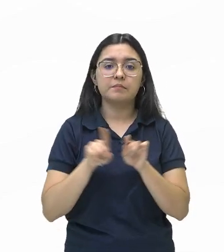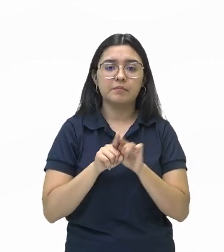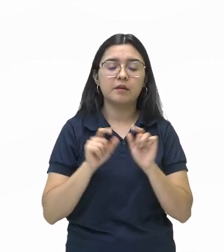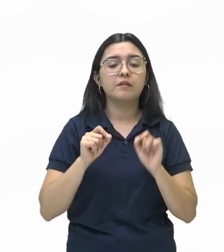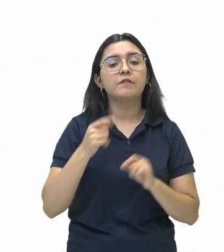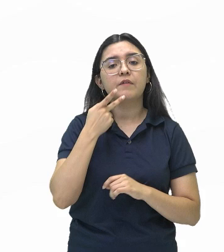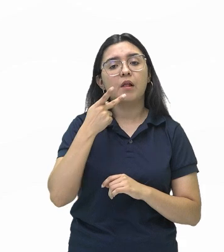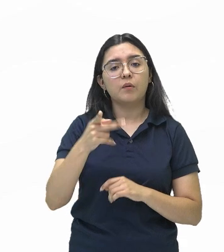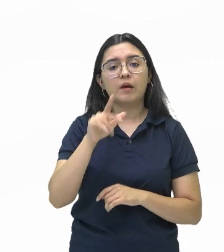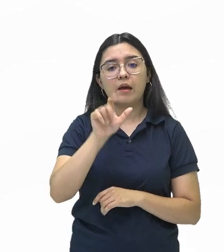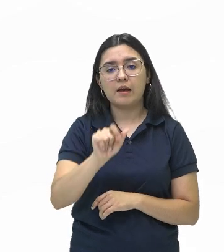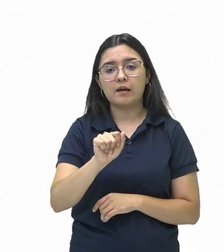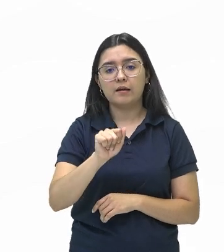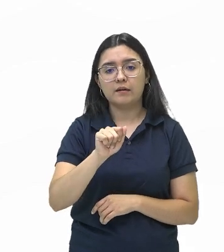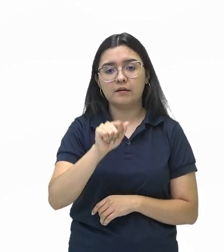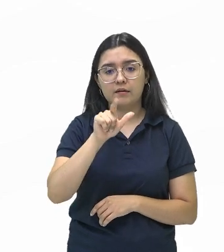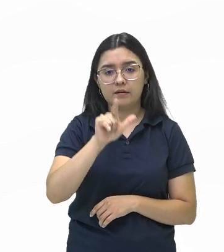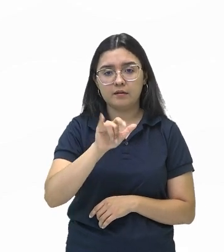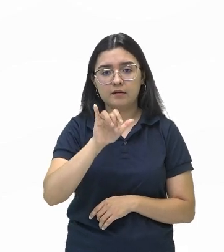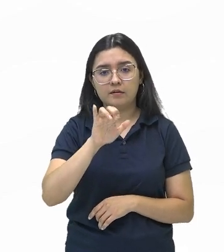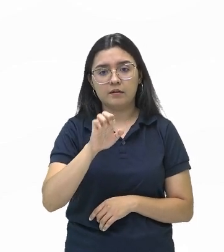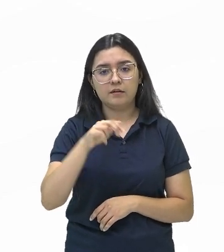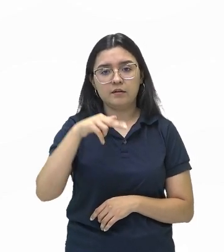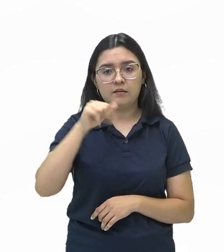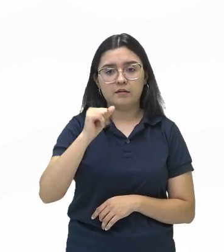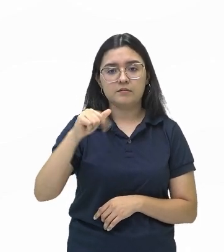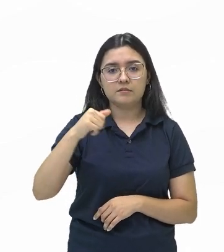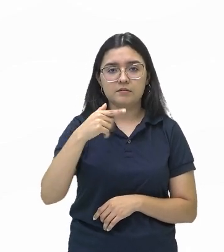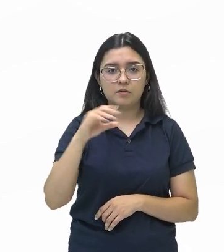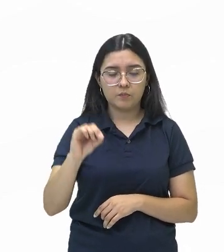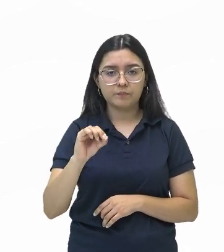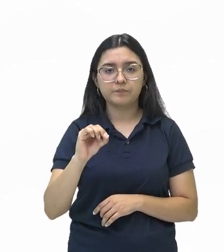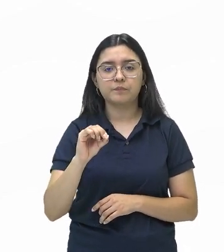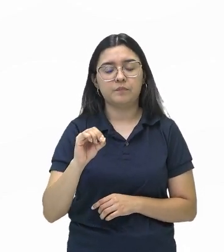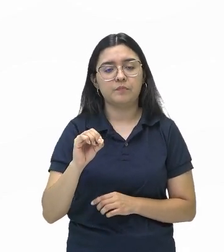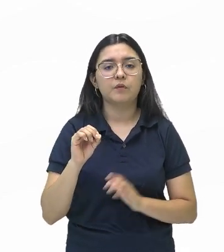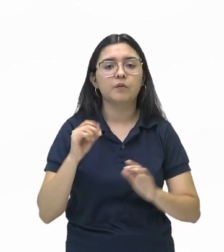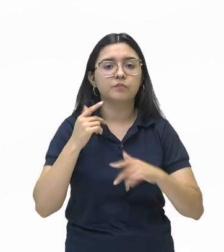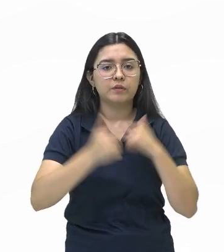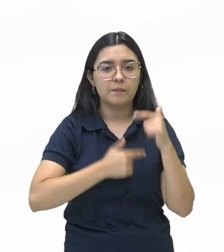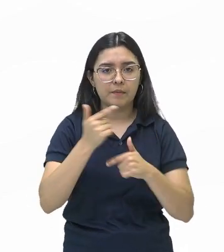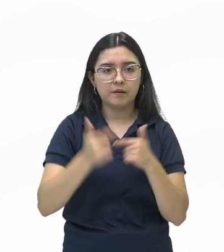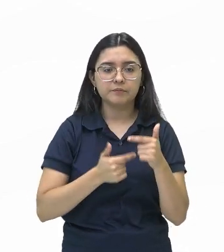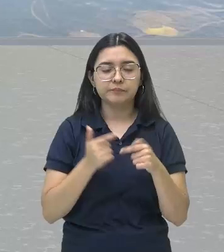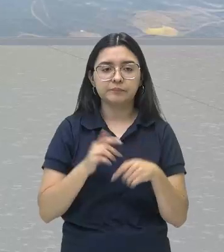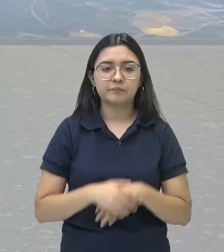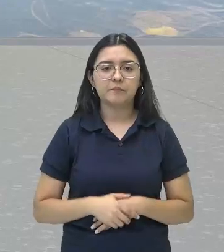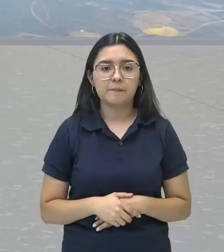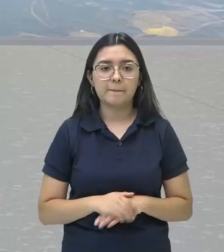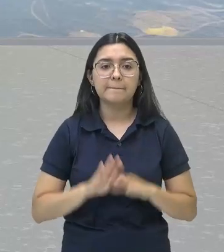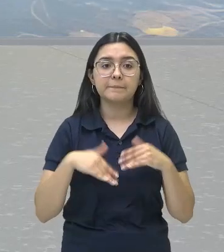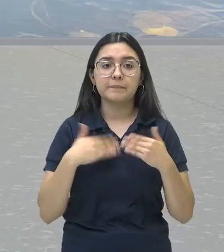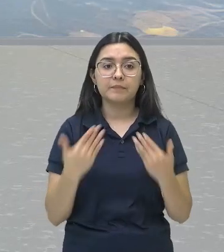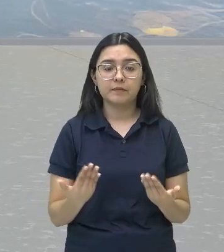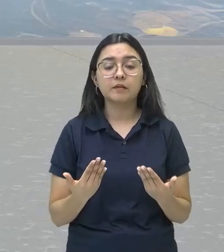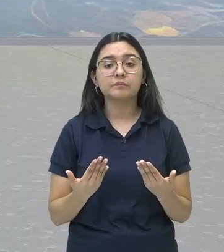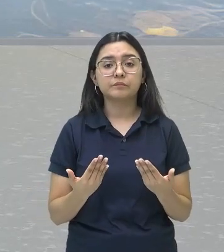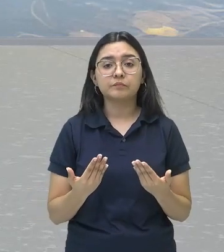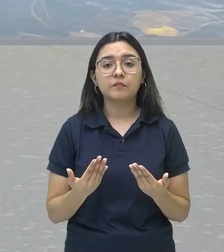trabalho. Ele perdeu essa conexão com essa produção. E aqui, então, pessoal, a gente